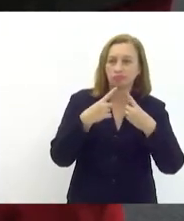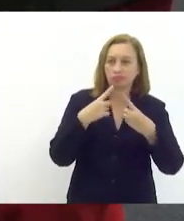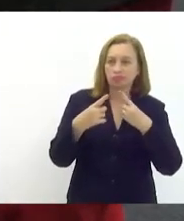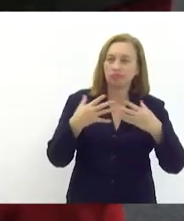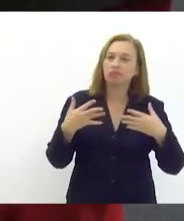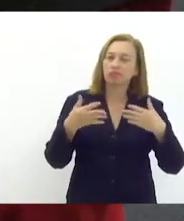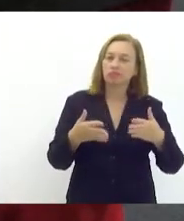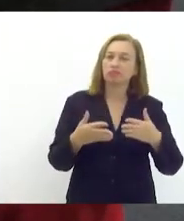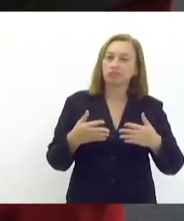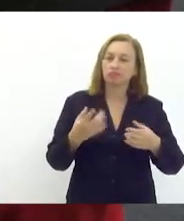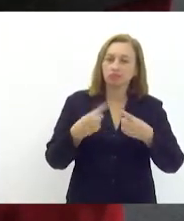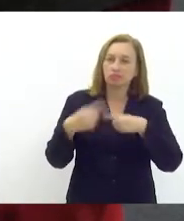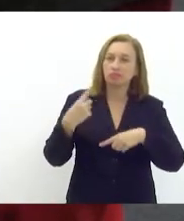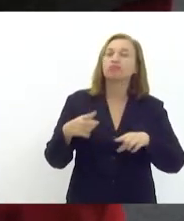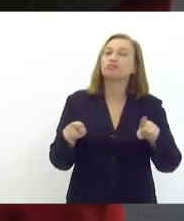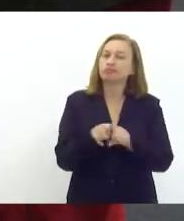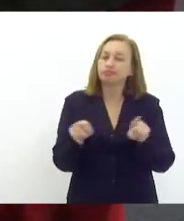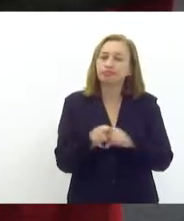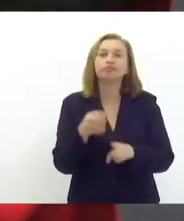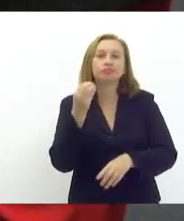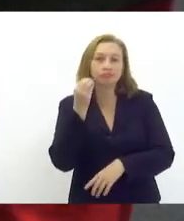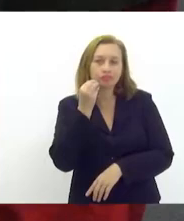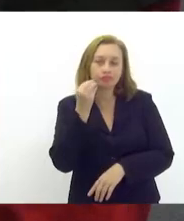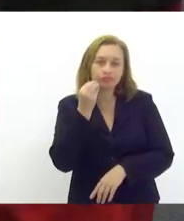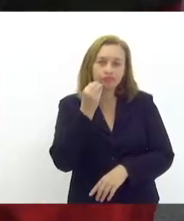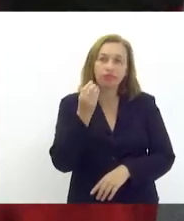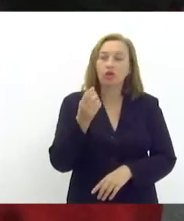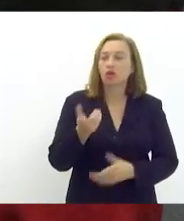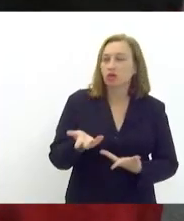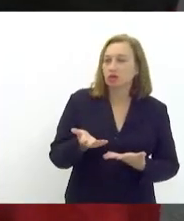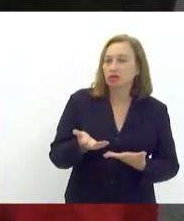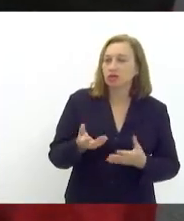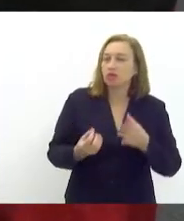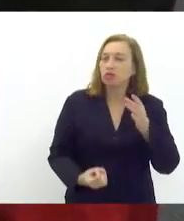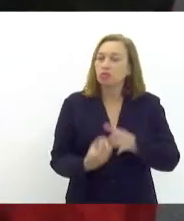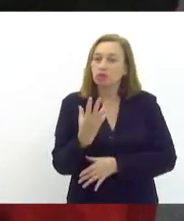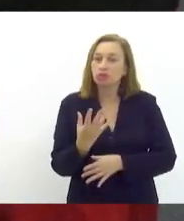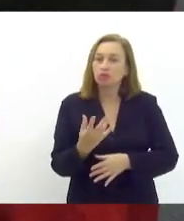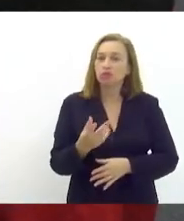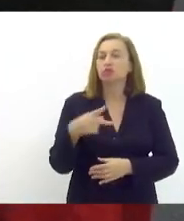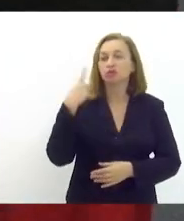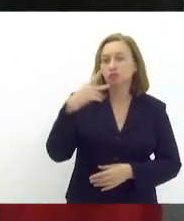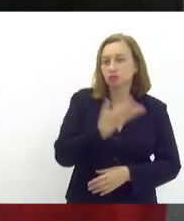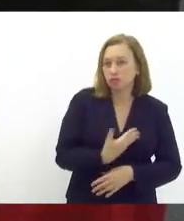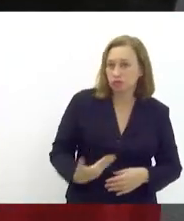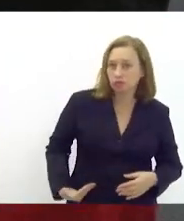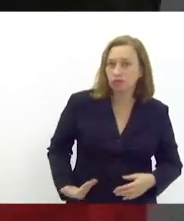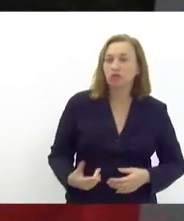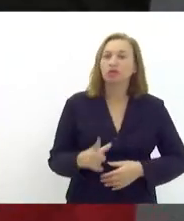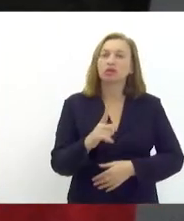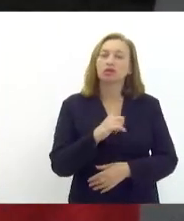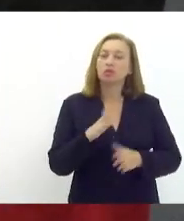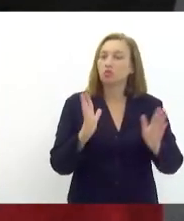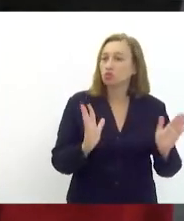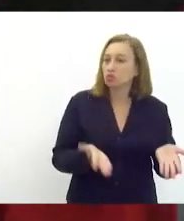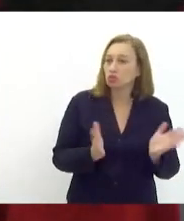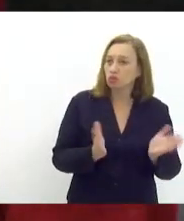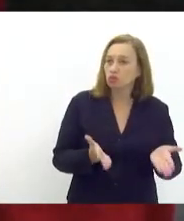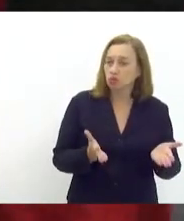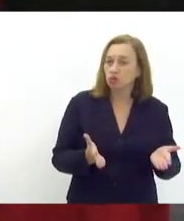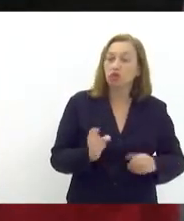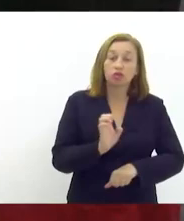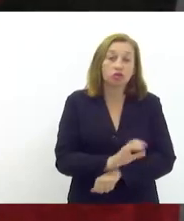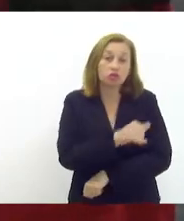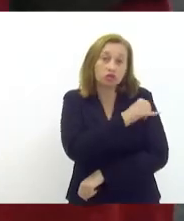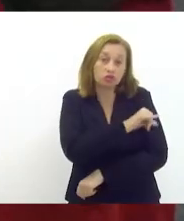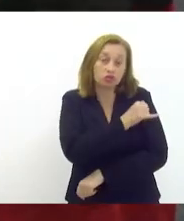essa superação e também uma oportunidade não tenho dúvida de produção de políticas públicas nós temos hoje no